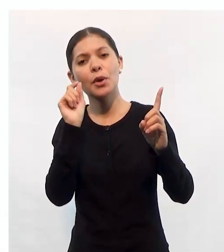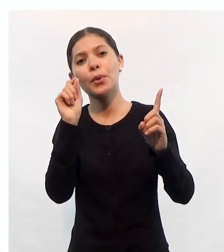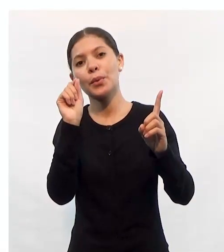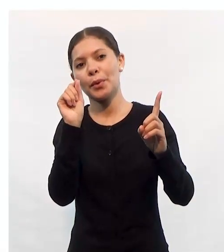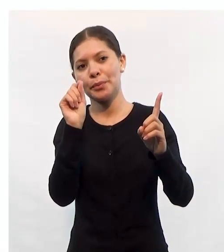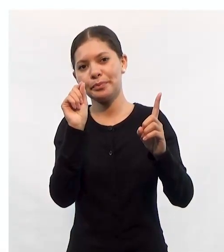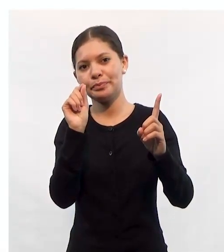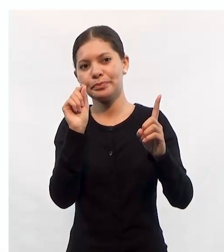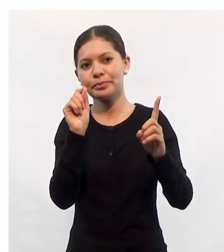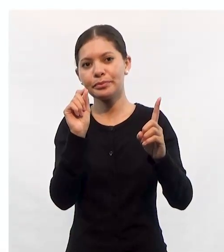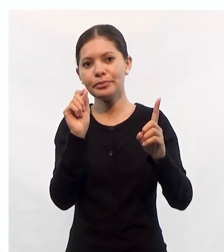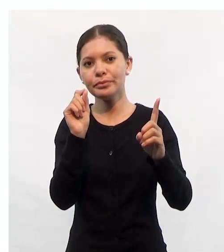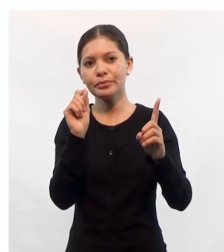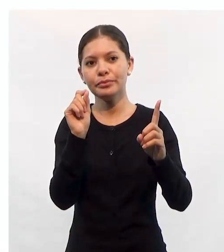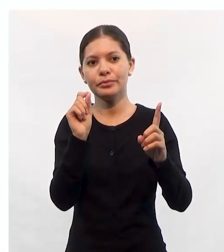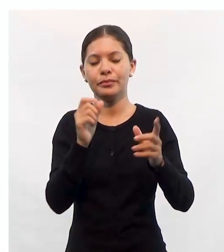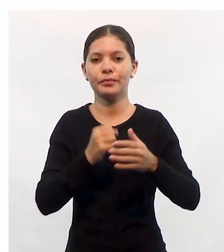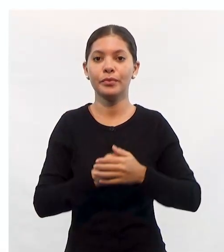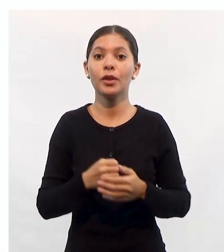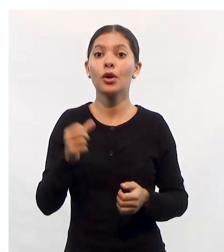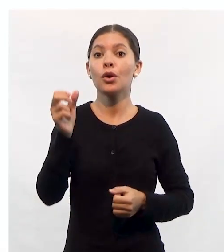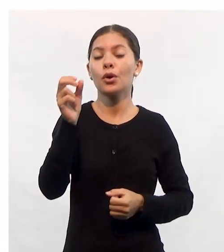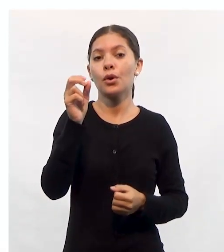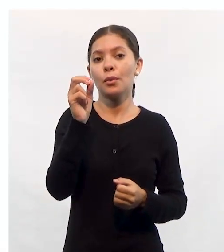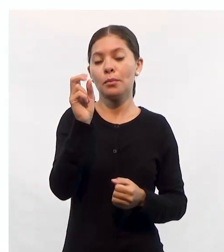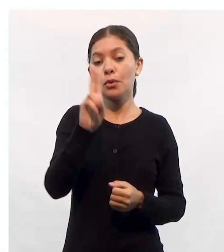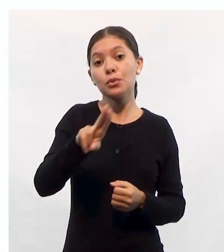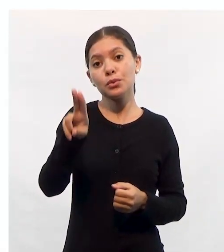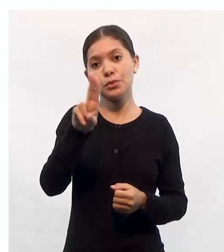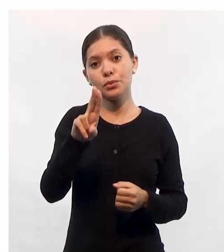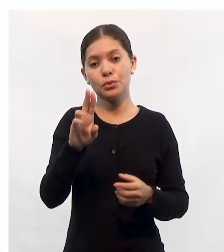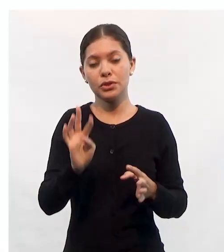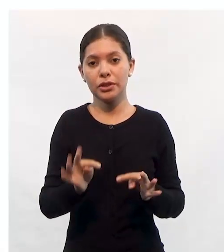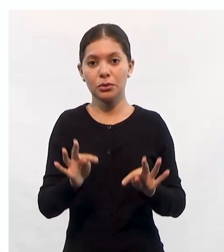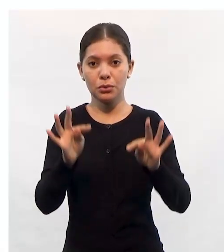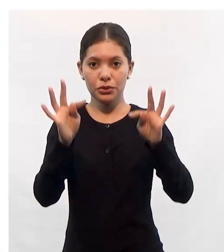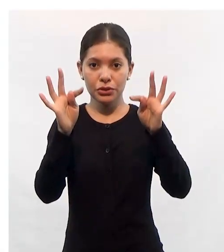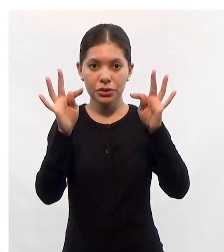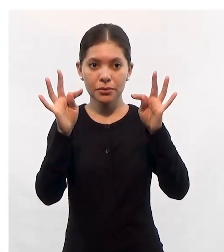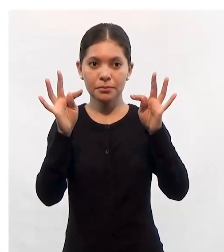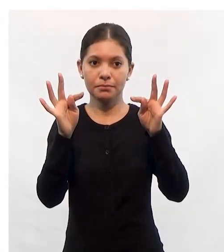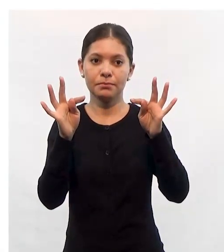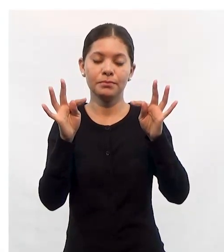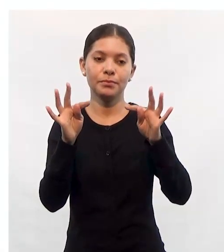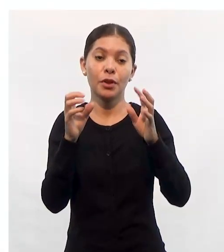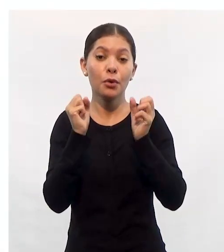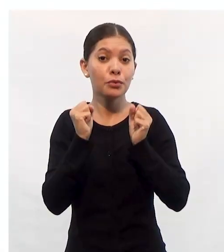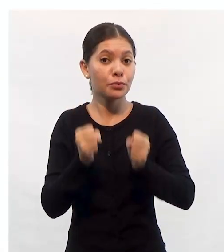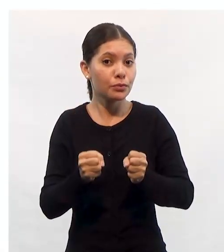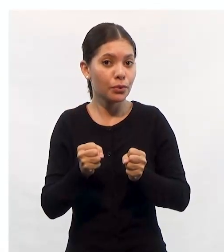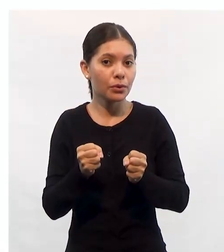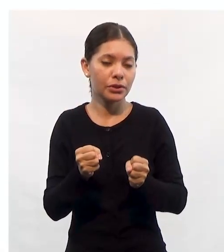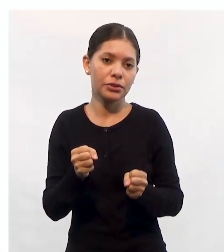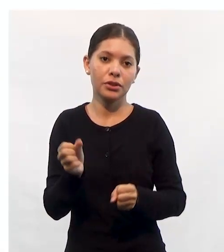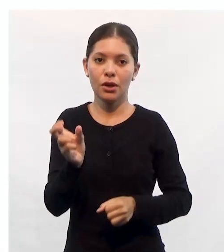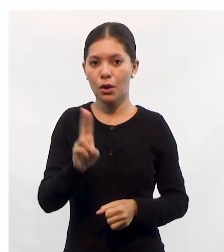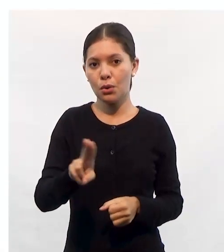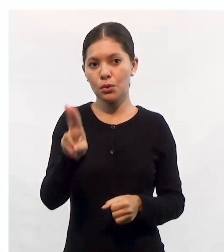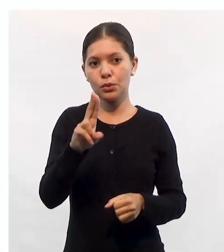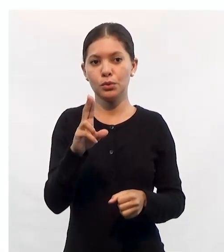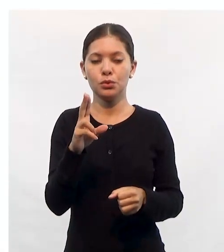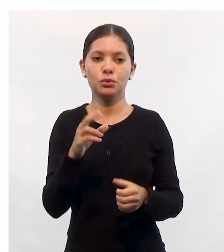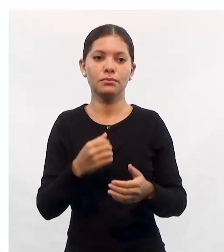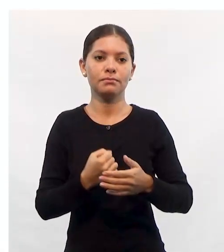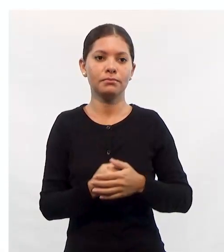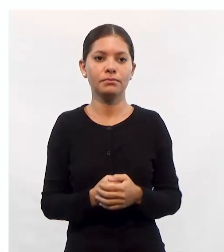a depender da tecnologia disponível que ela tem. Ela pode ter o uso de tecnologia intensiva, uso